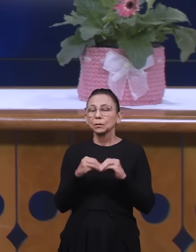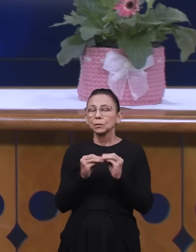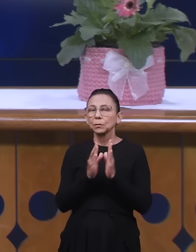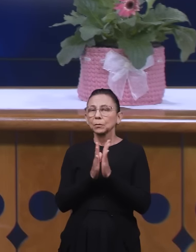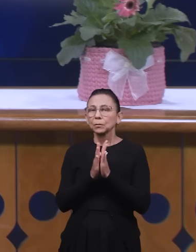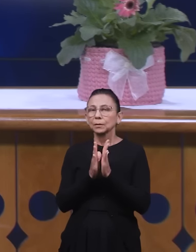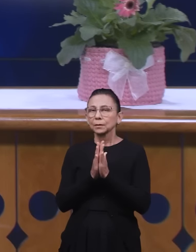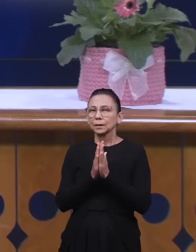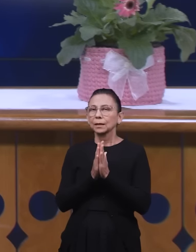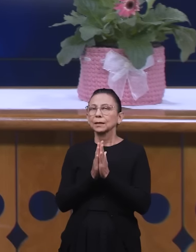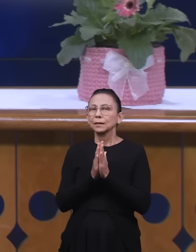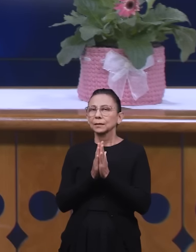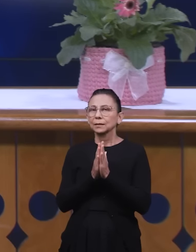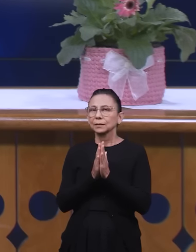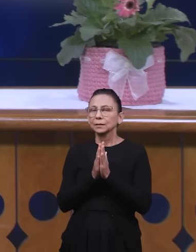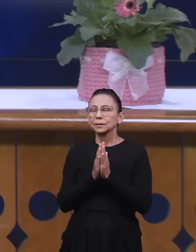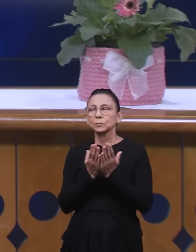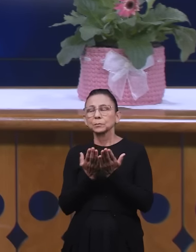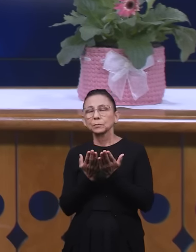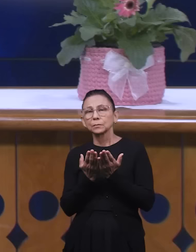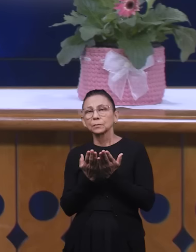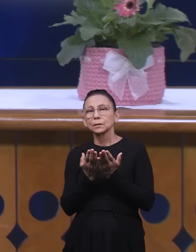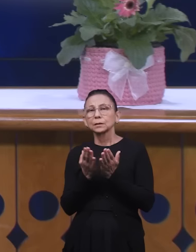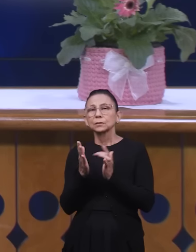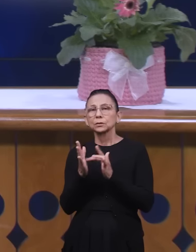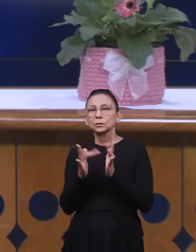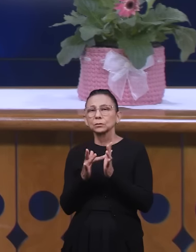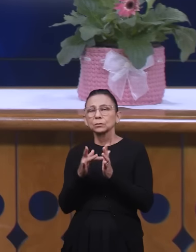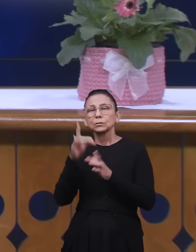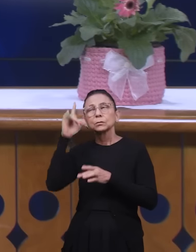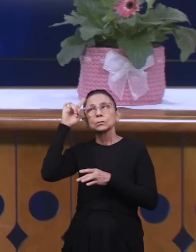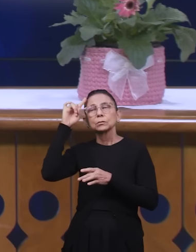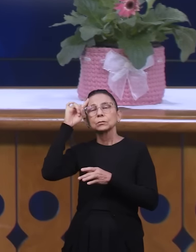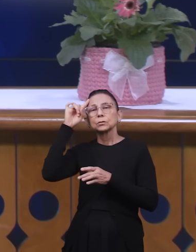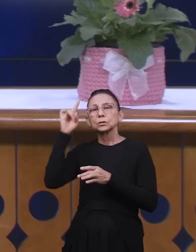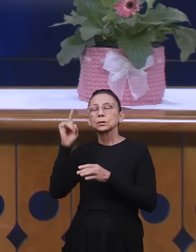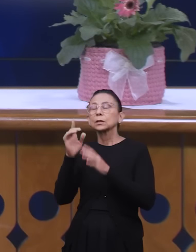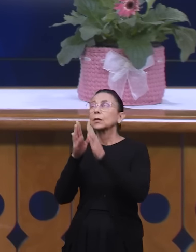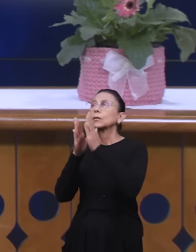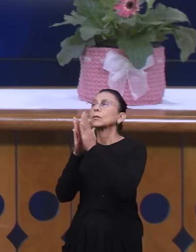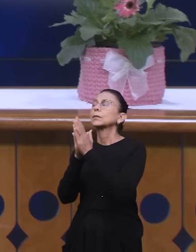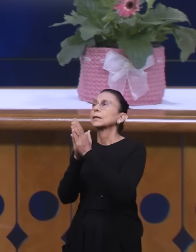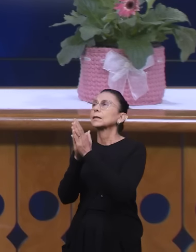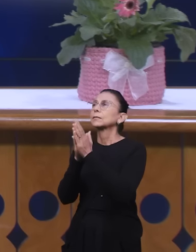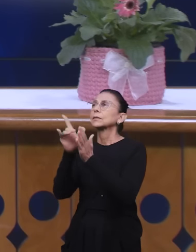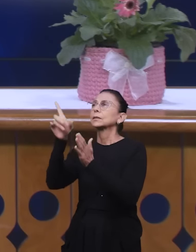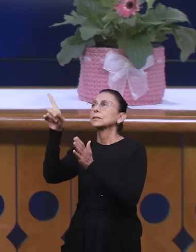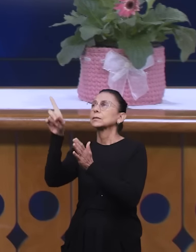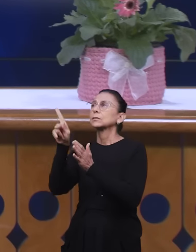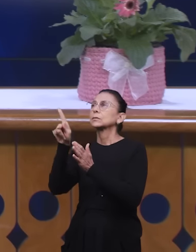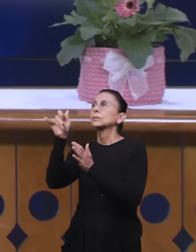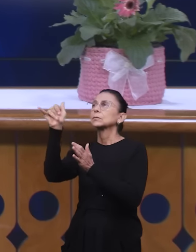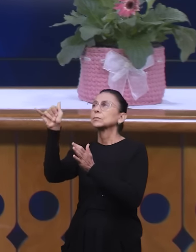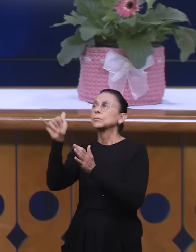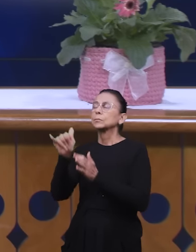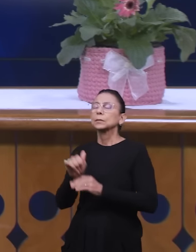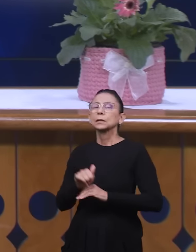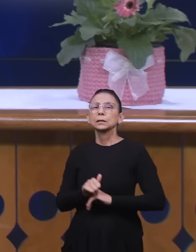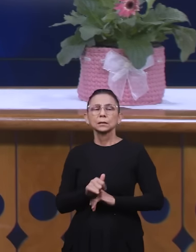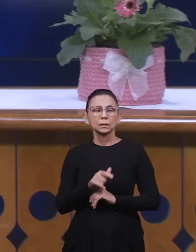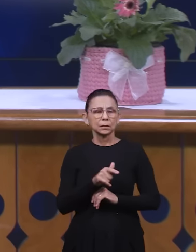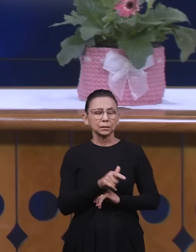Jesus para estar ali a cada dia orando ao Pai. Aquilo ali chamou